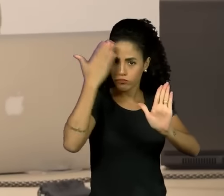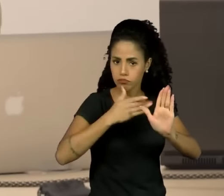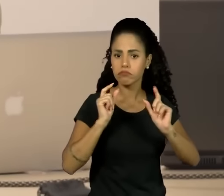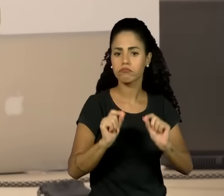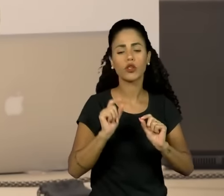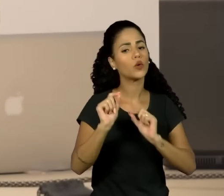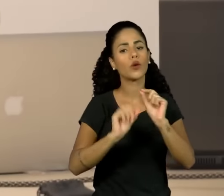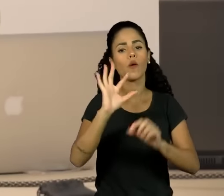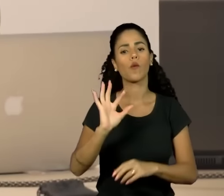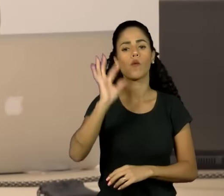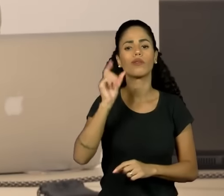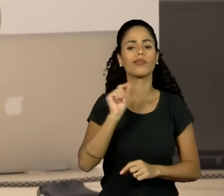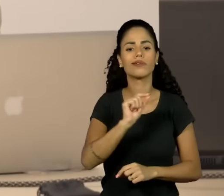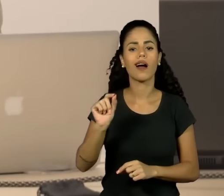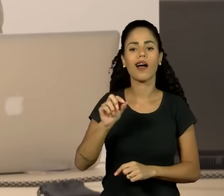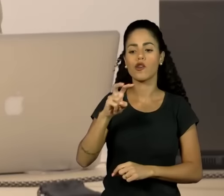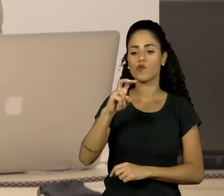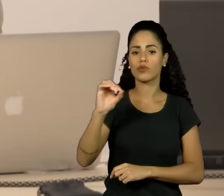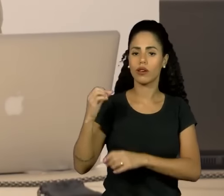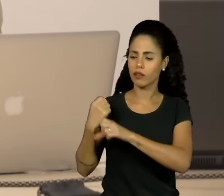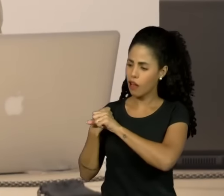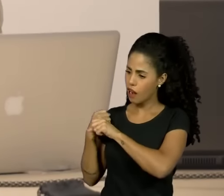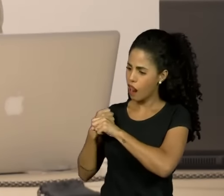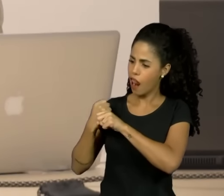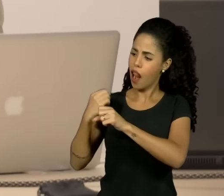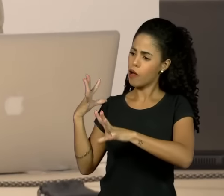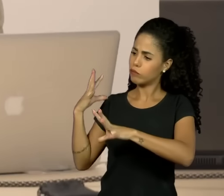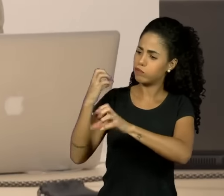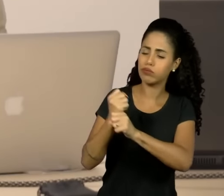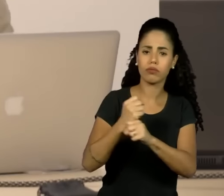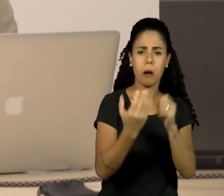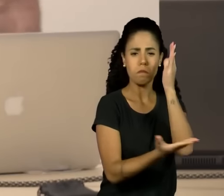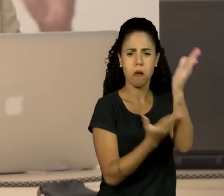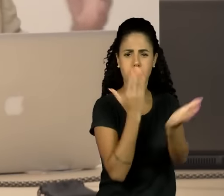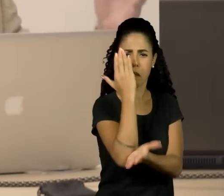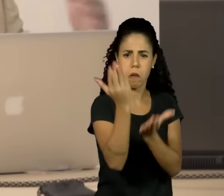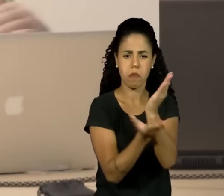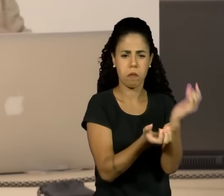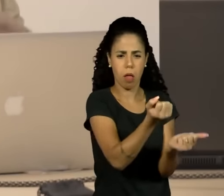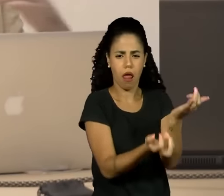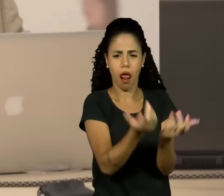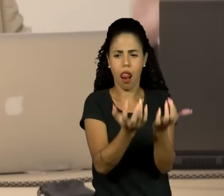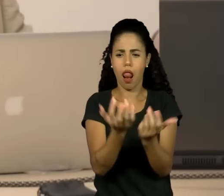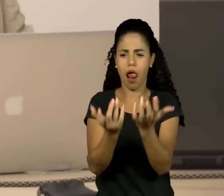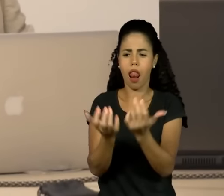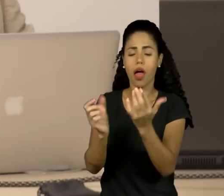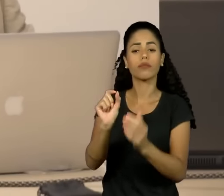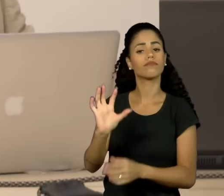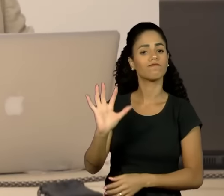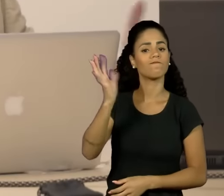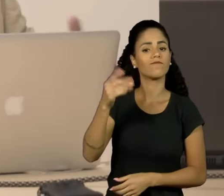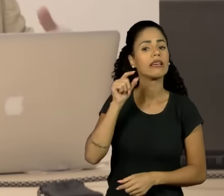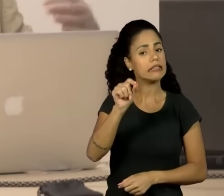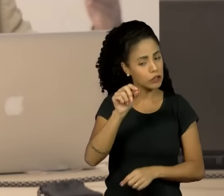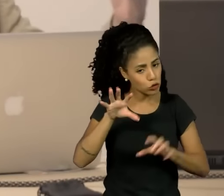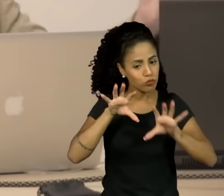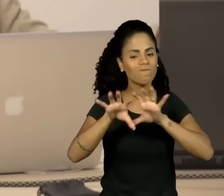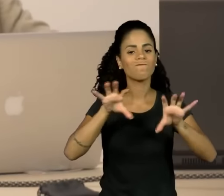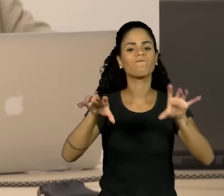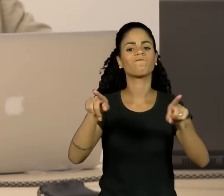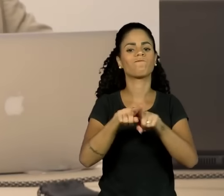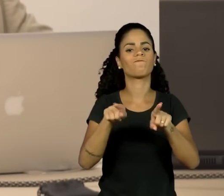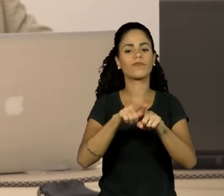forte ligação com 50 anos de desmatamentos na maior floresta tropical do mundo, o que contribui